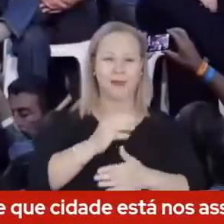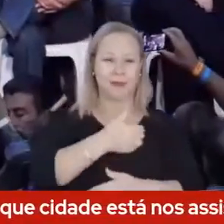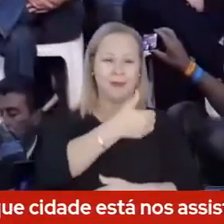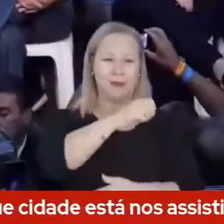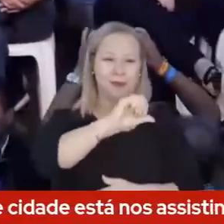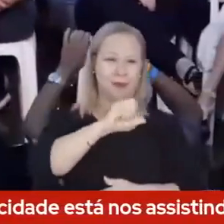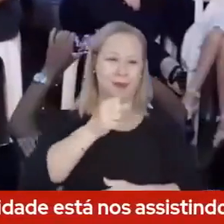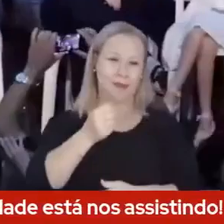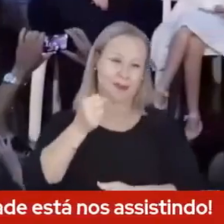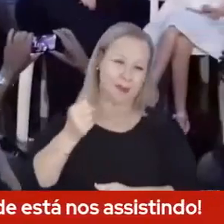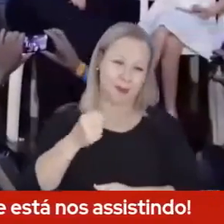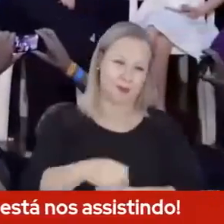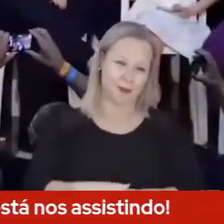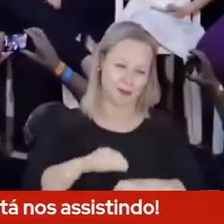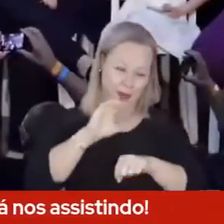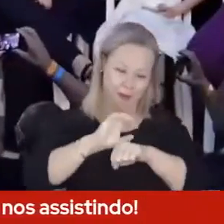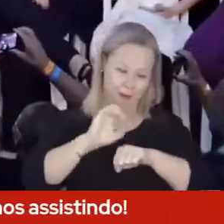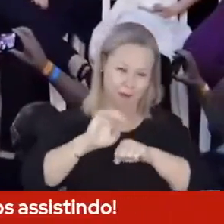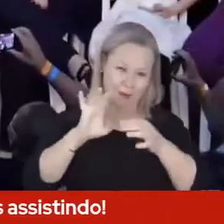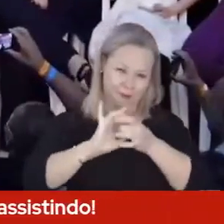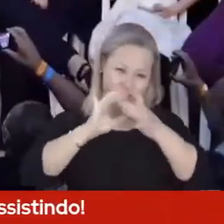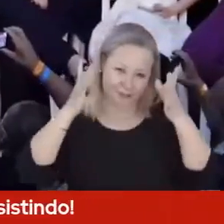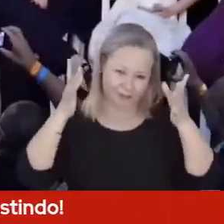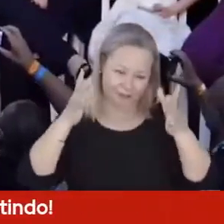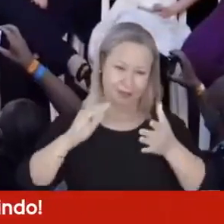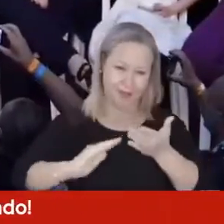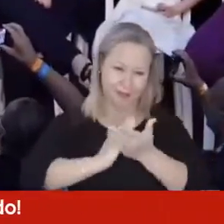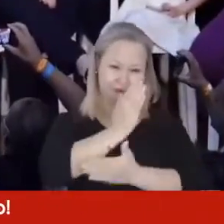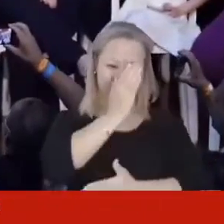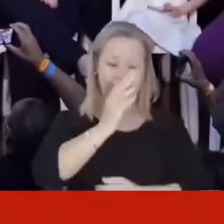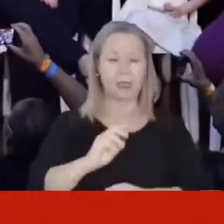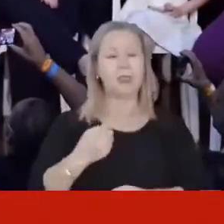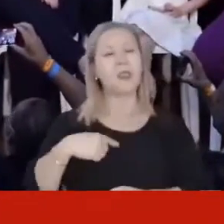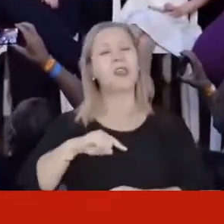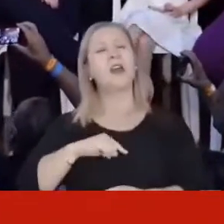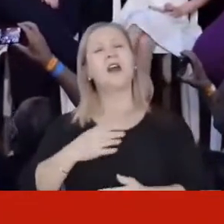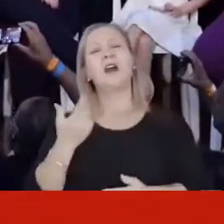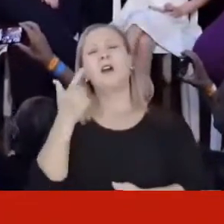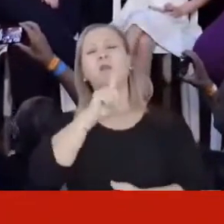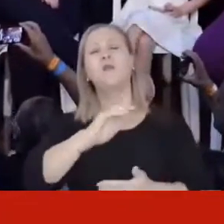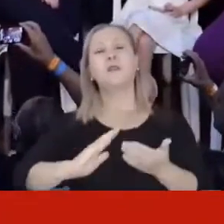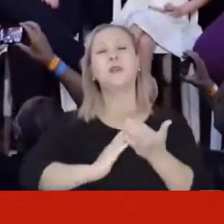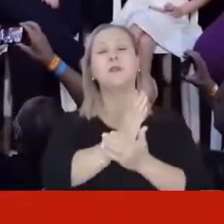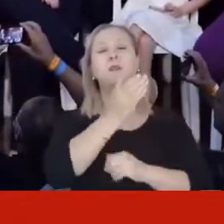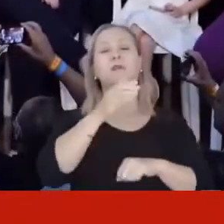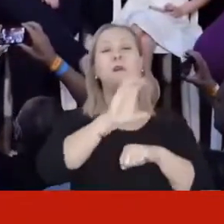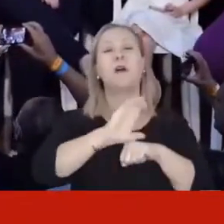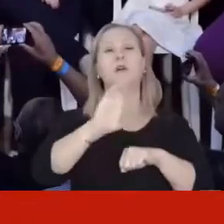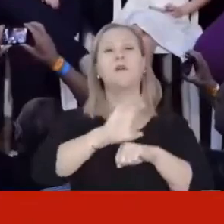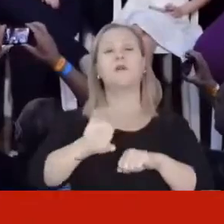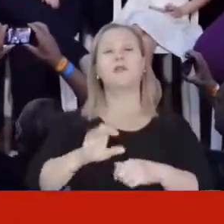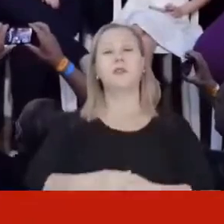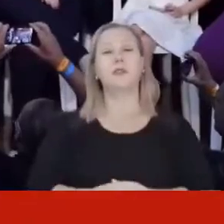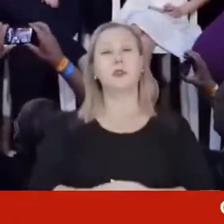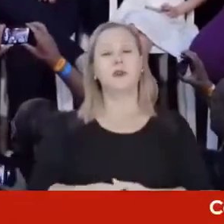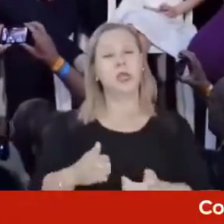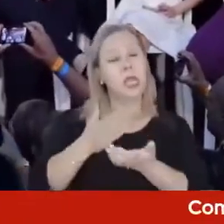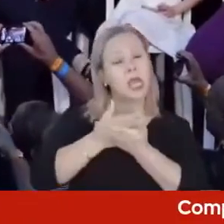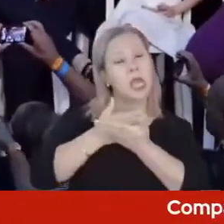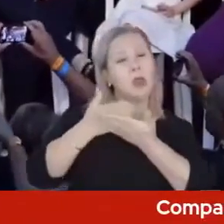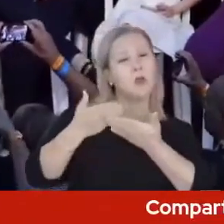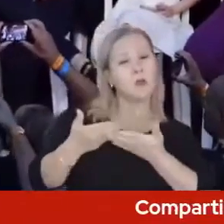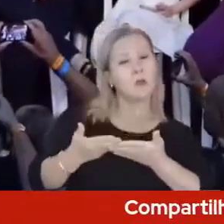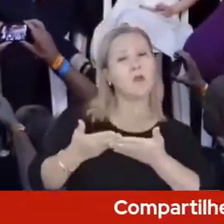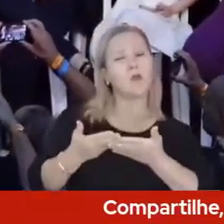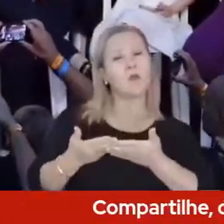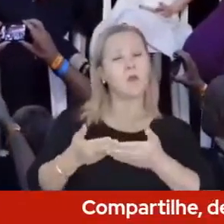1988. Assim que nós conseguimos aprovar a Constituição, começou os conservadores